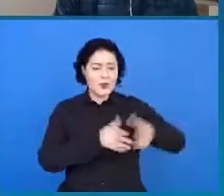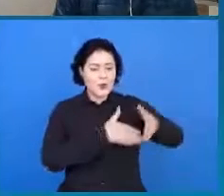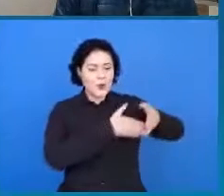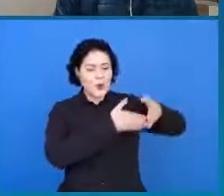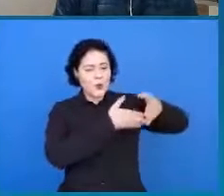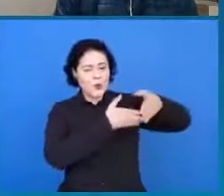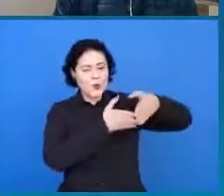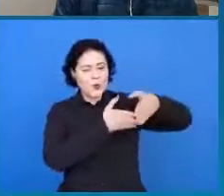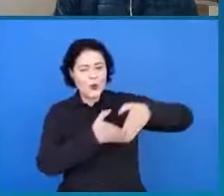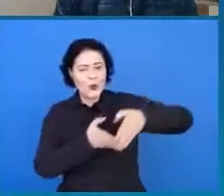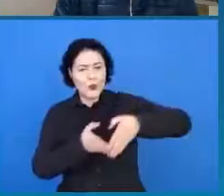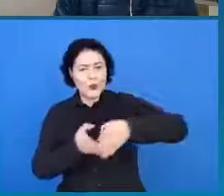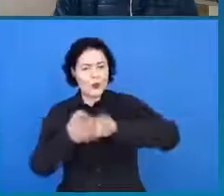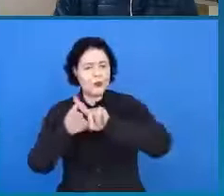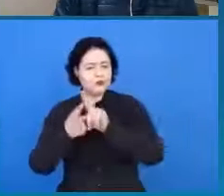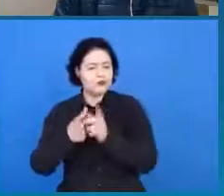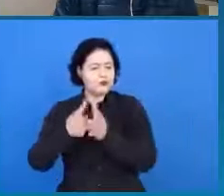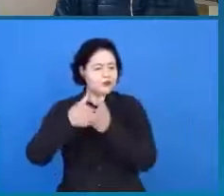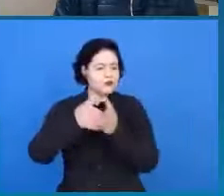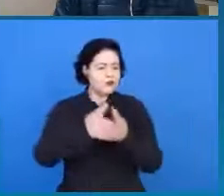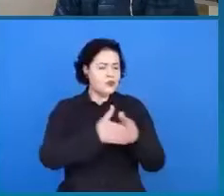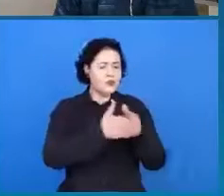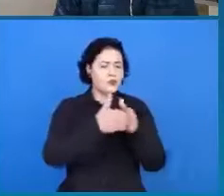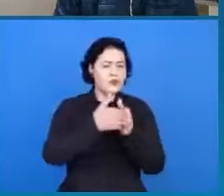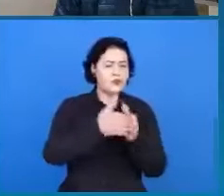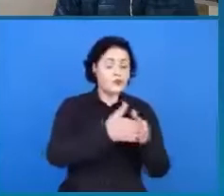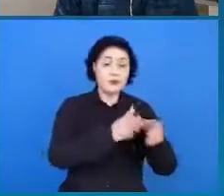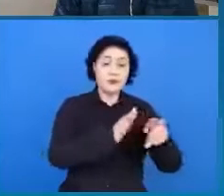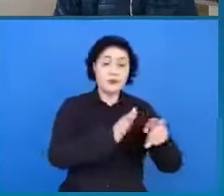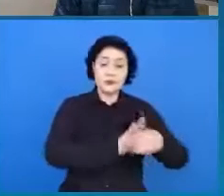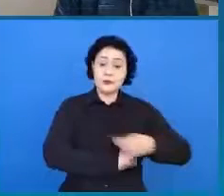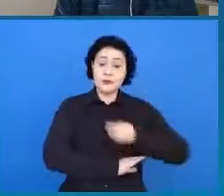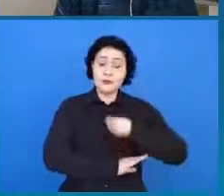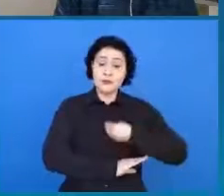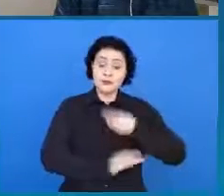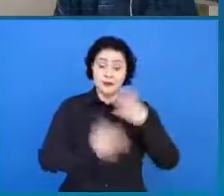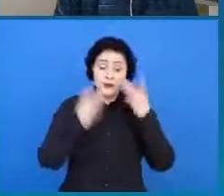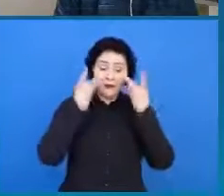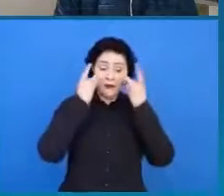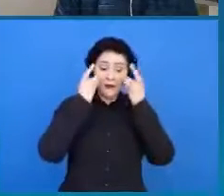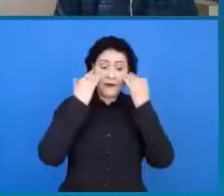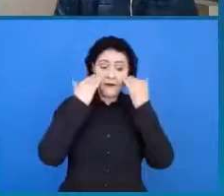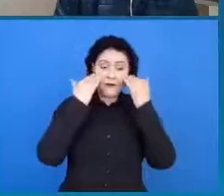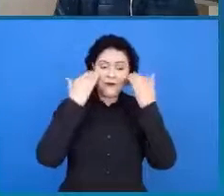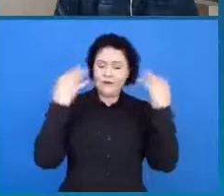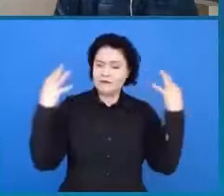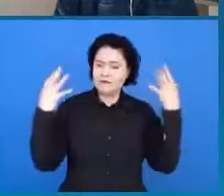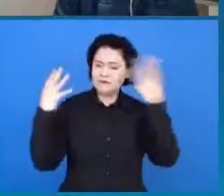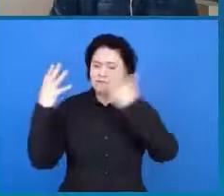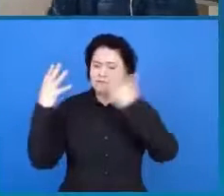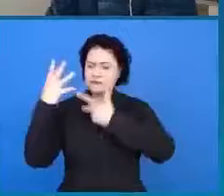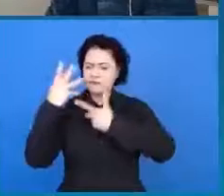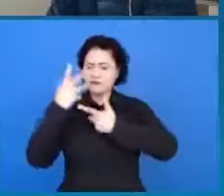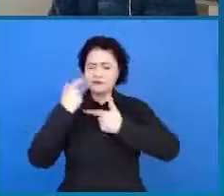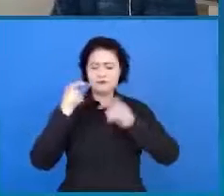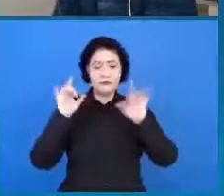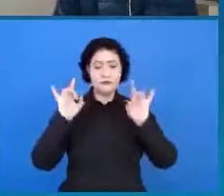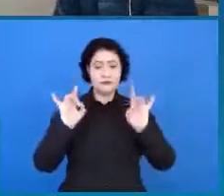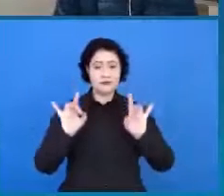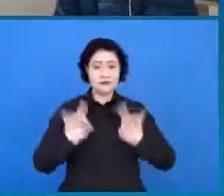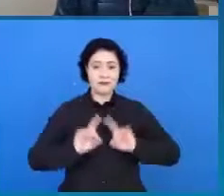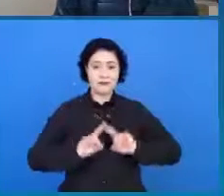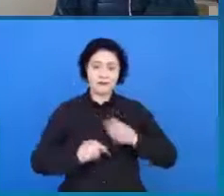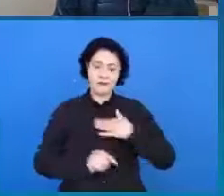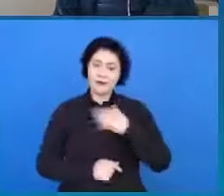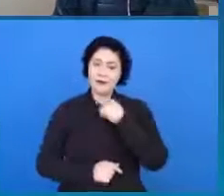Mar Adentro impelido pela brisa matinal Estamos diante de um espetáculo de beleza rara é claro que